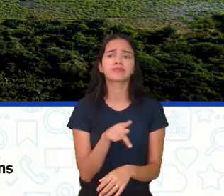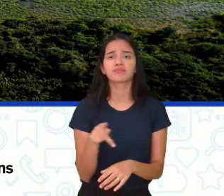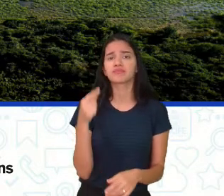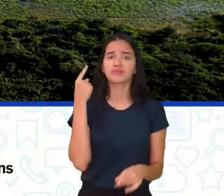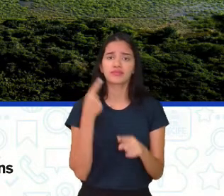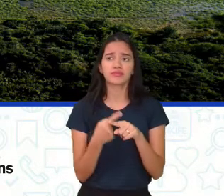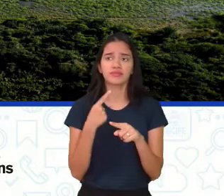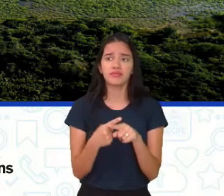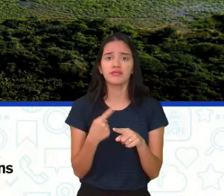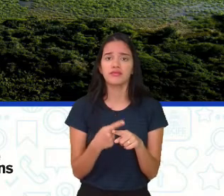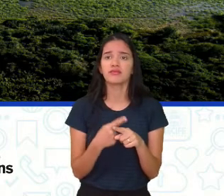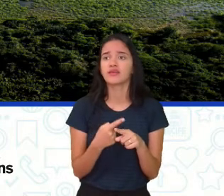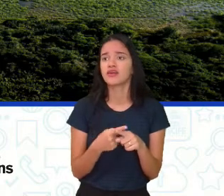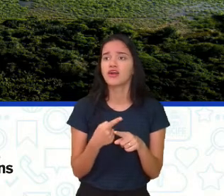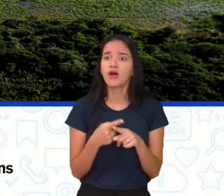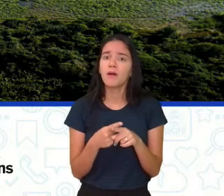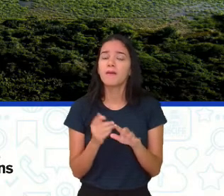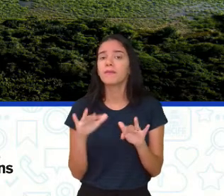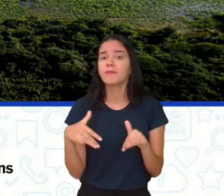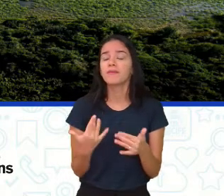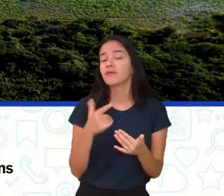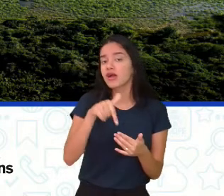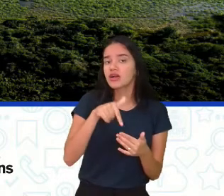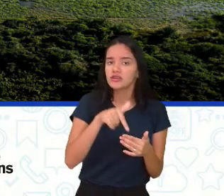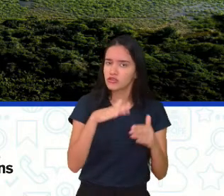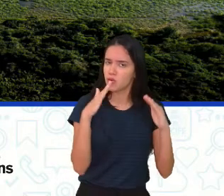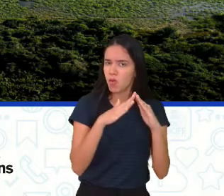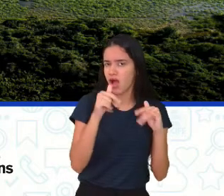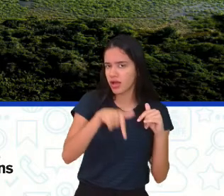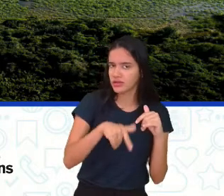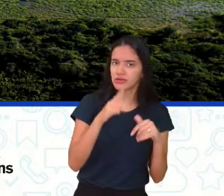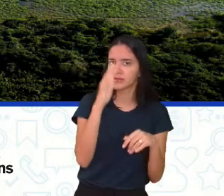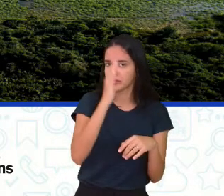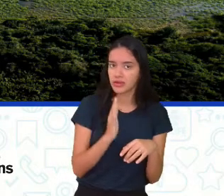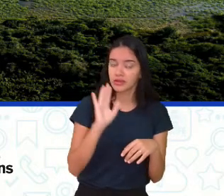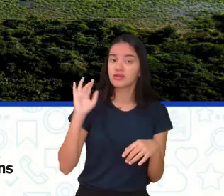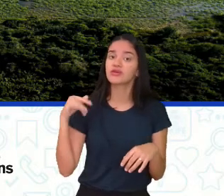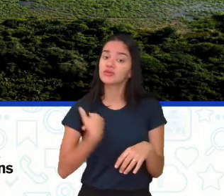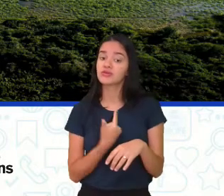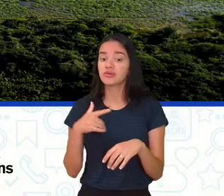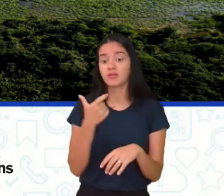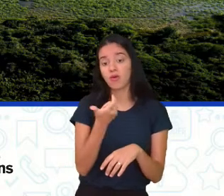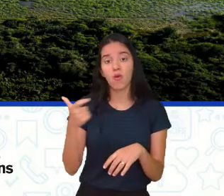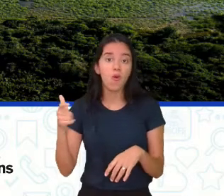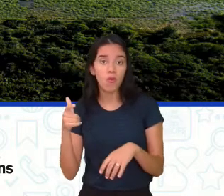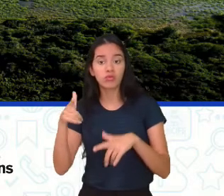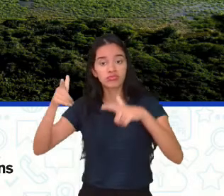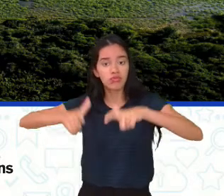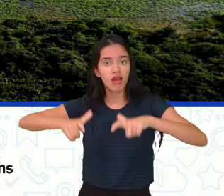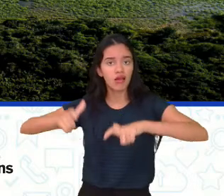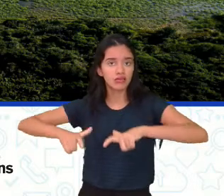clima semiárido, ele não ocorre somente no Brasil? Sim, temos outras regiões no globo terrestre que ocorre também o clima